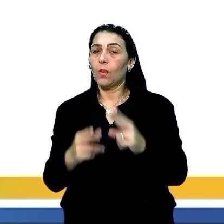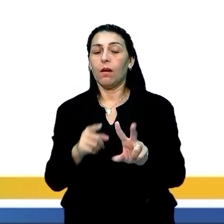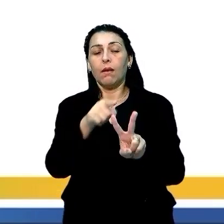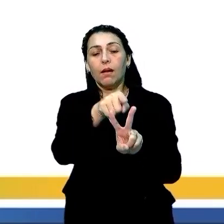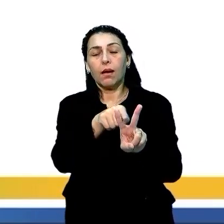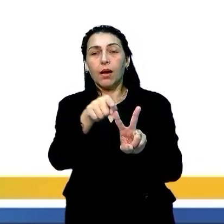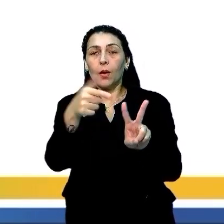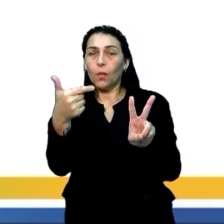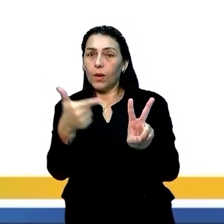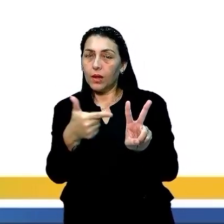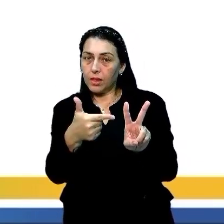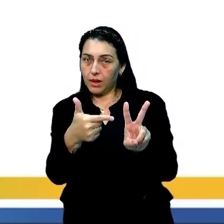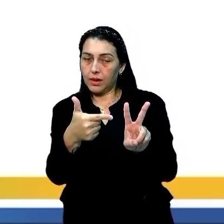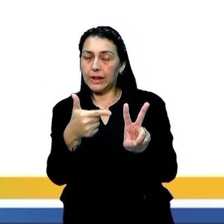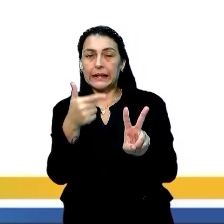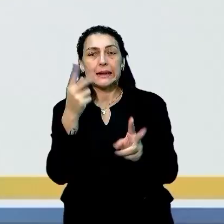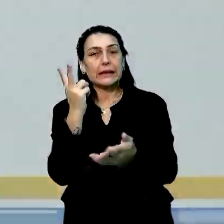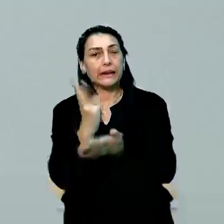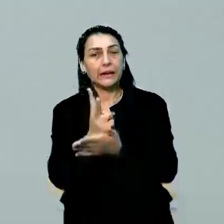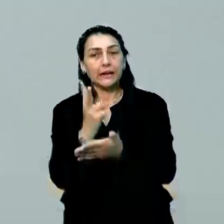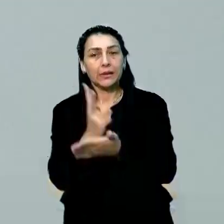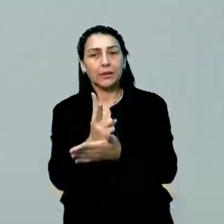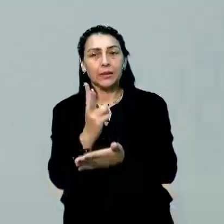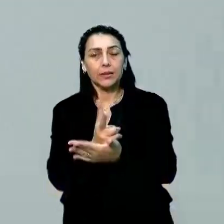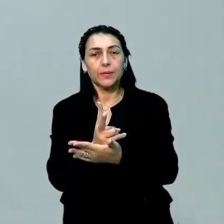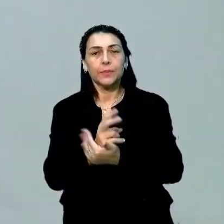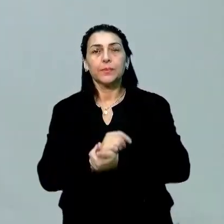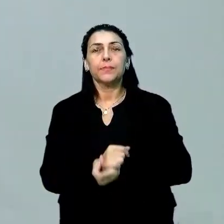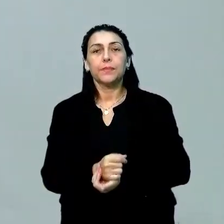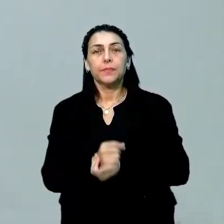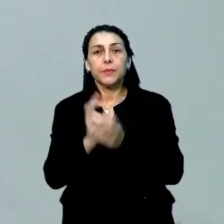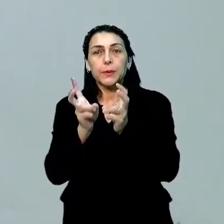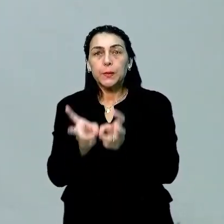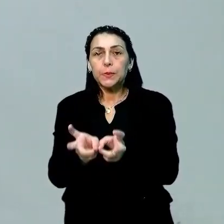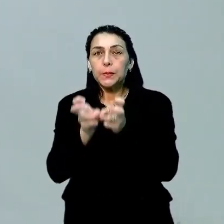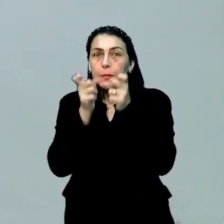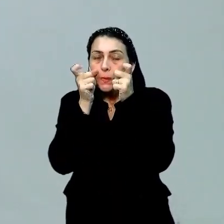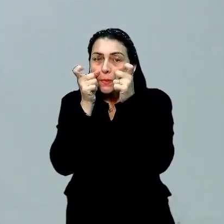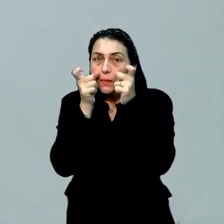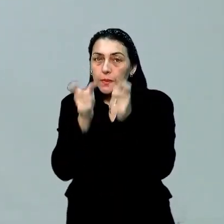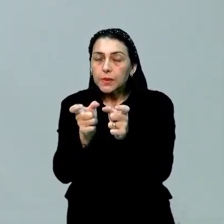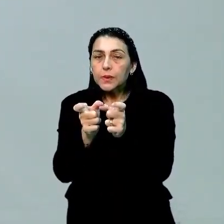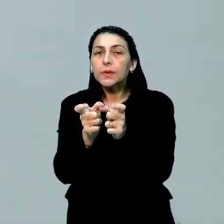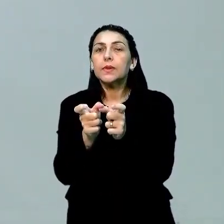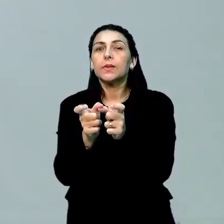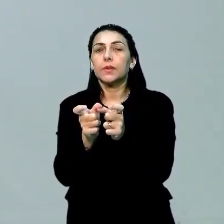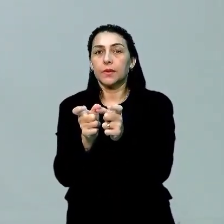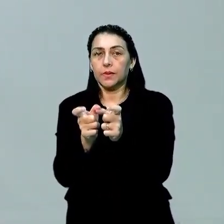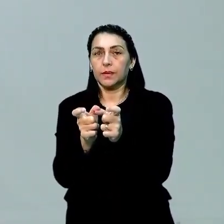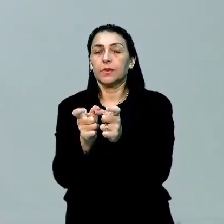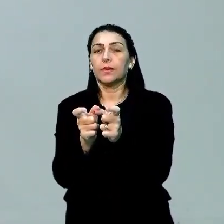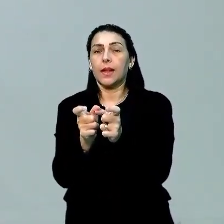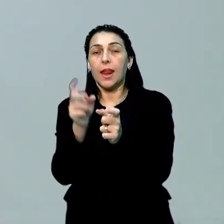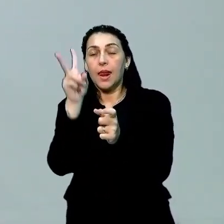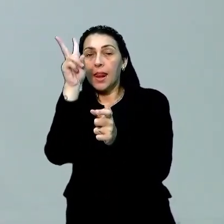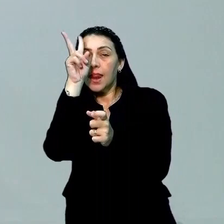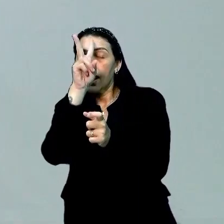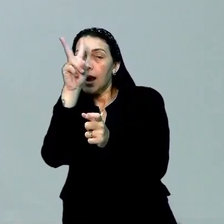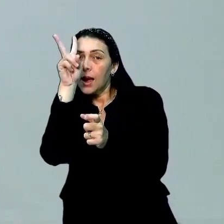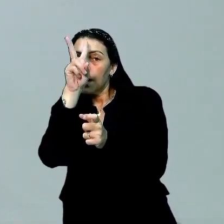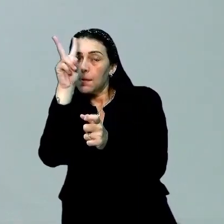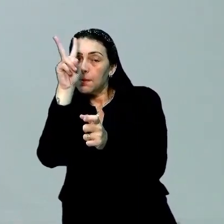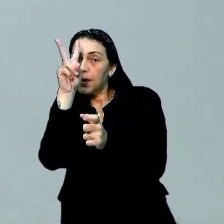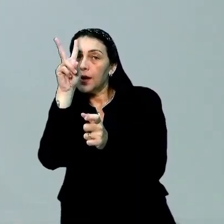E aí que nós temos que sempre prestar atenção nas propriedades, lembrar